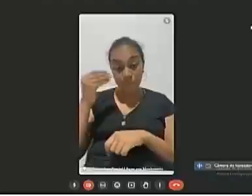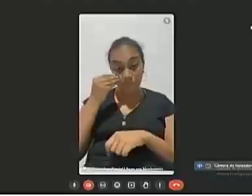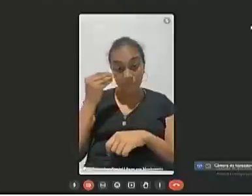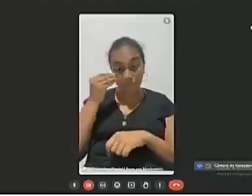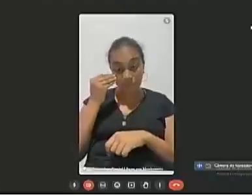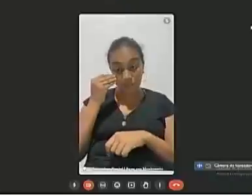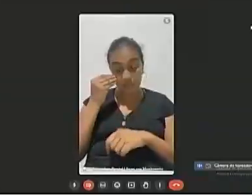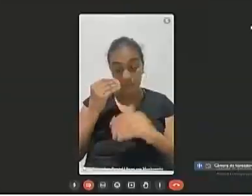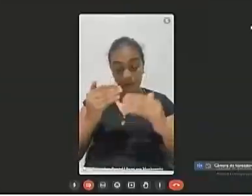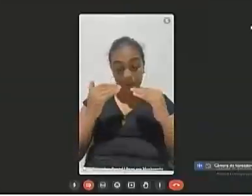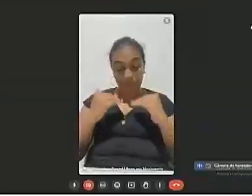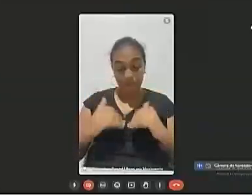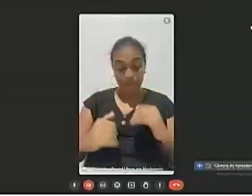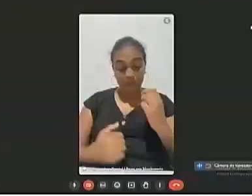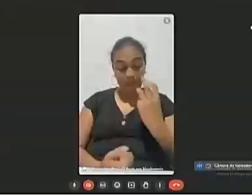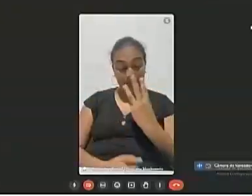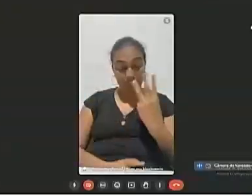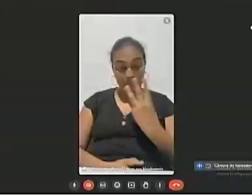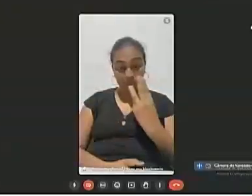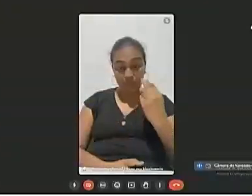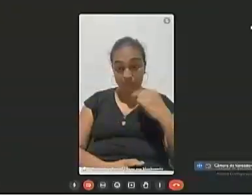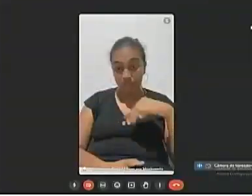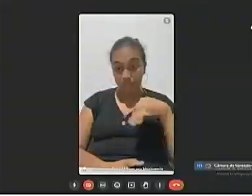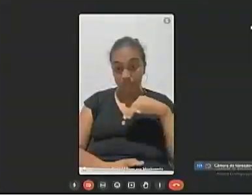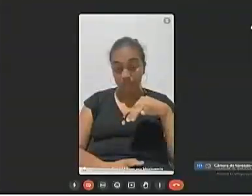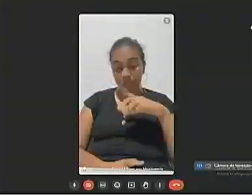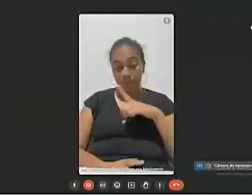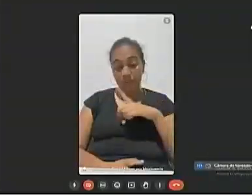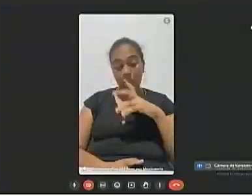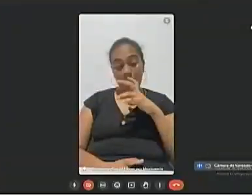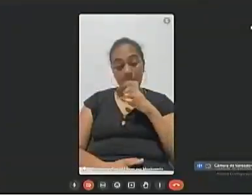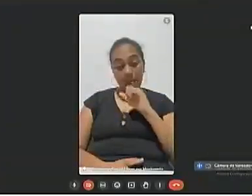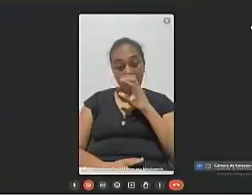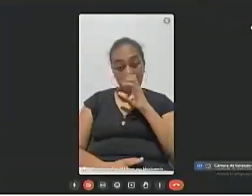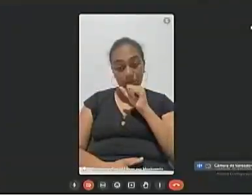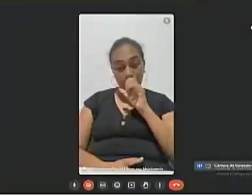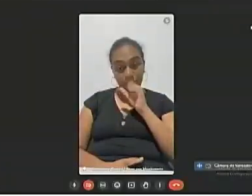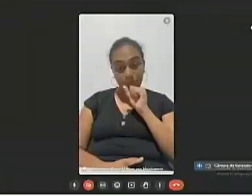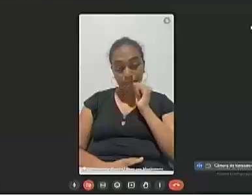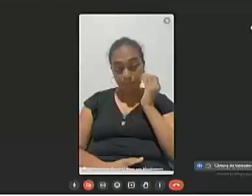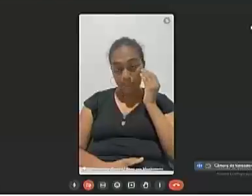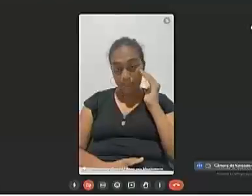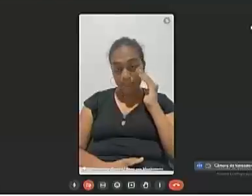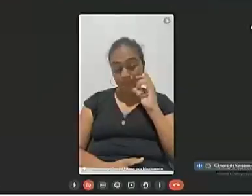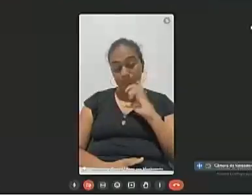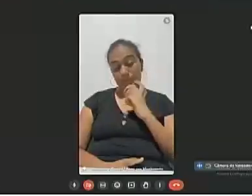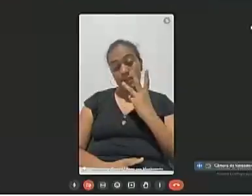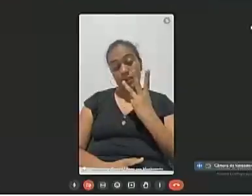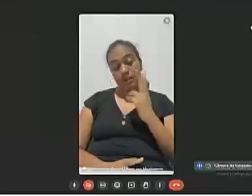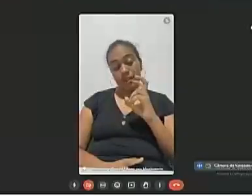ressaca abaixo, 3 metros, seria essa função laranja aqui, ó. Daria 35 centímetros. Então é aquilo que a gente já viu,